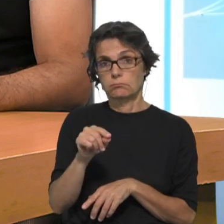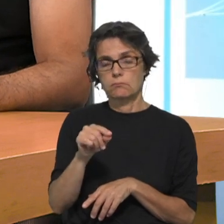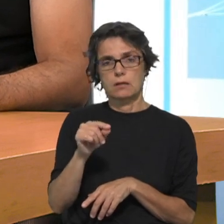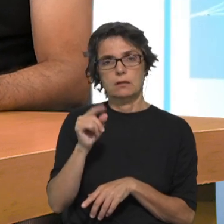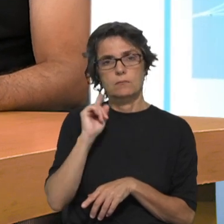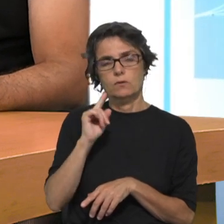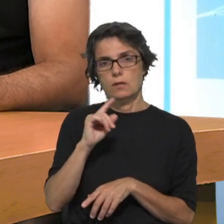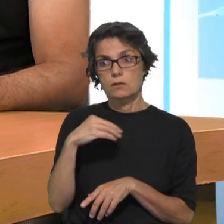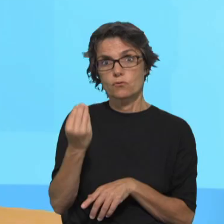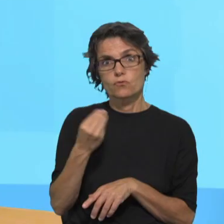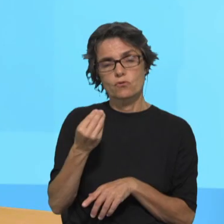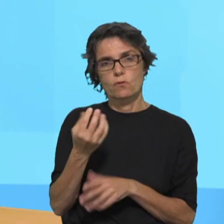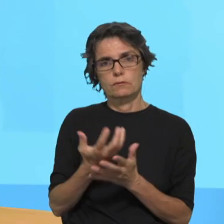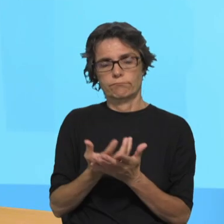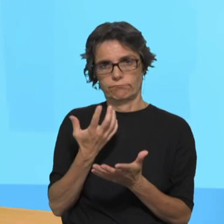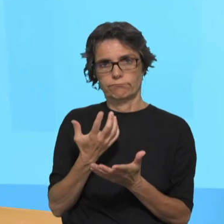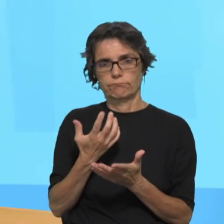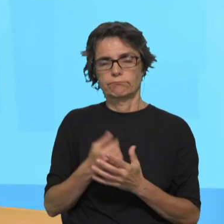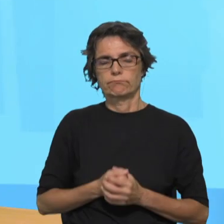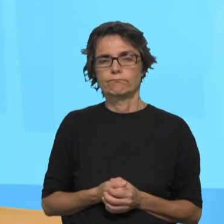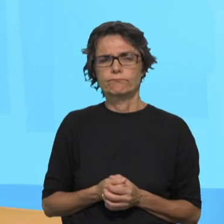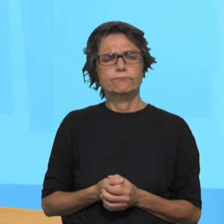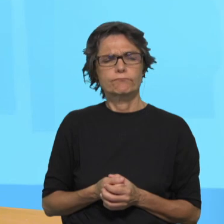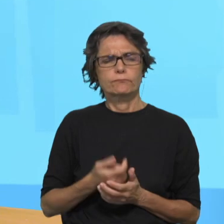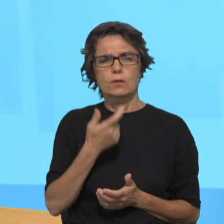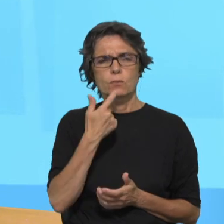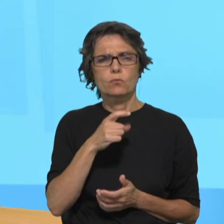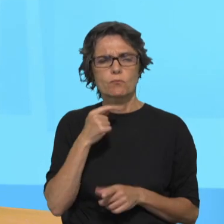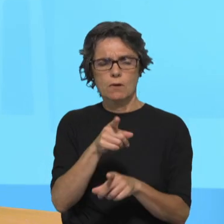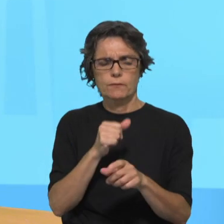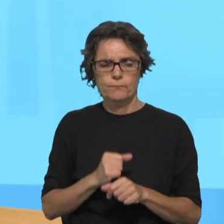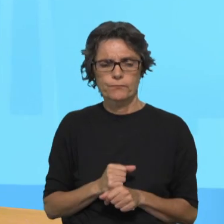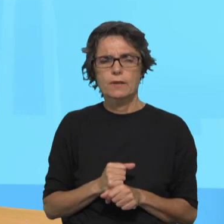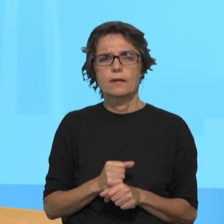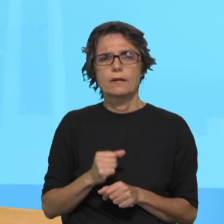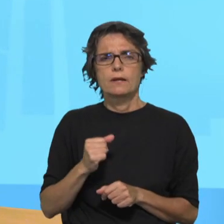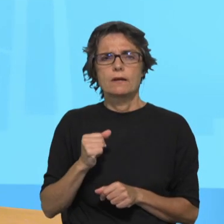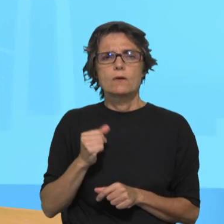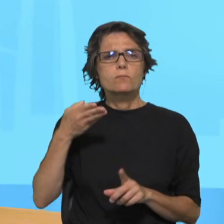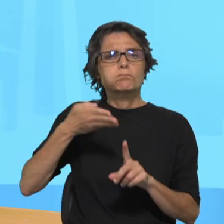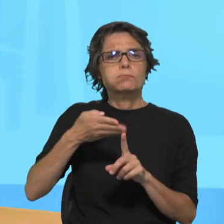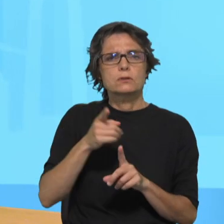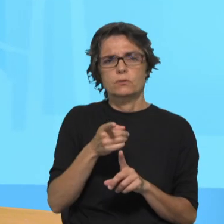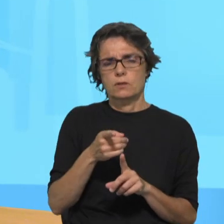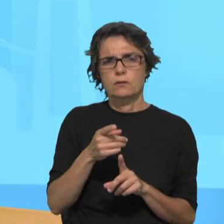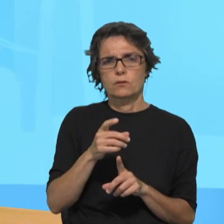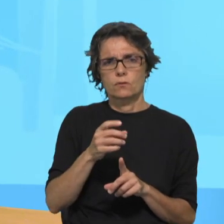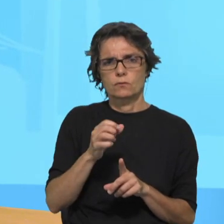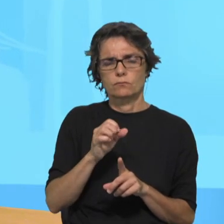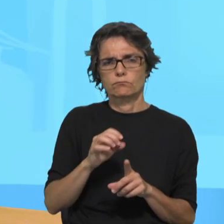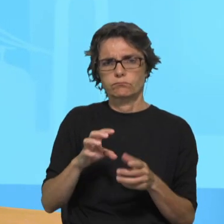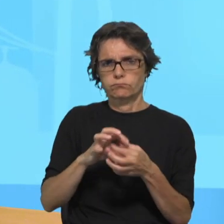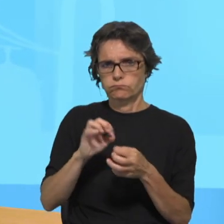jovens. Padre Hugo, desde sempre os missionários espiritanos tiveram uma atenção muito particular aos